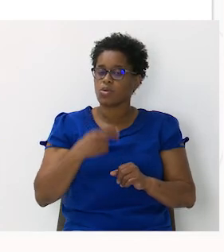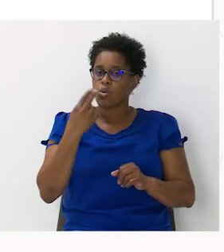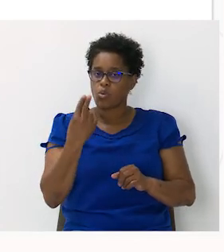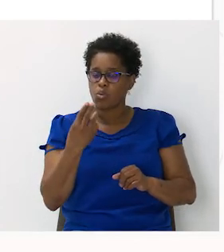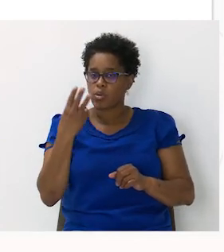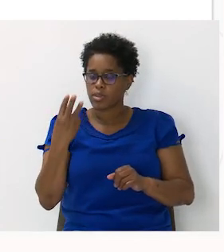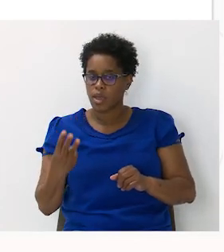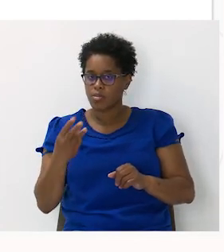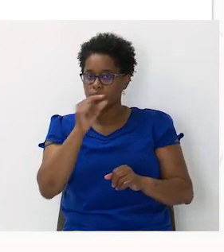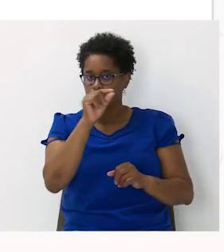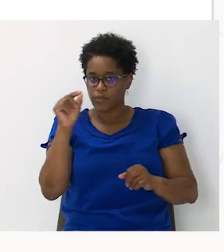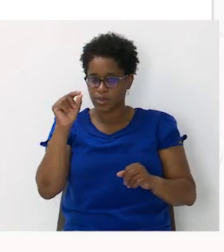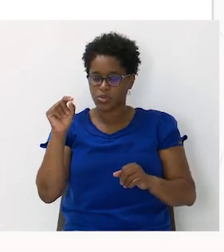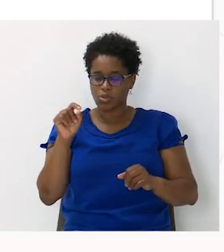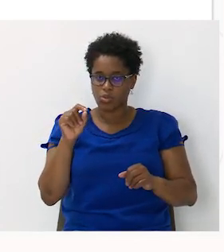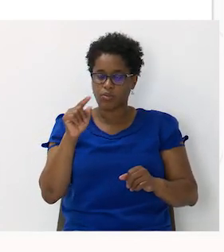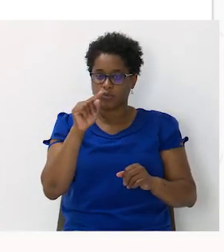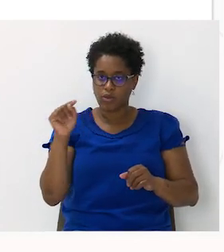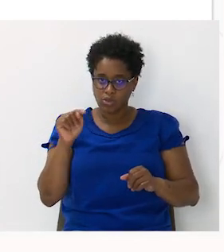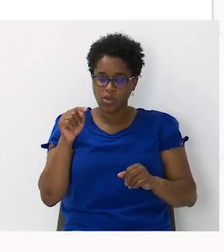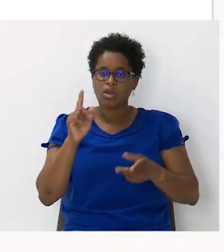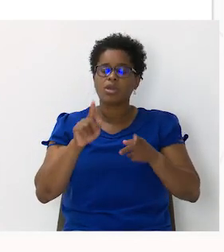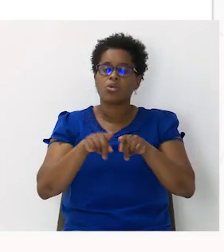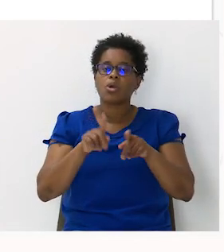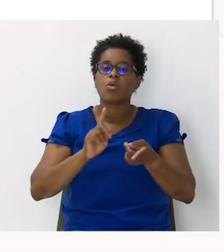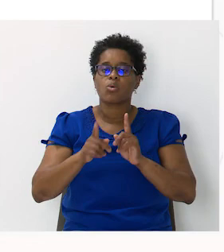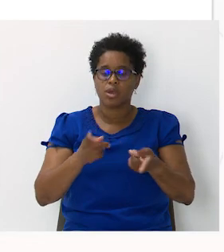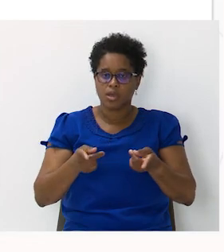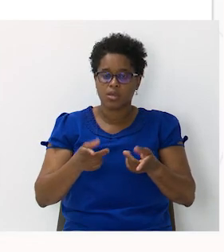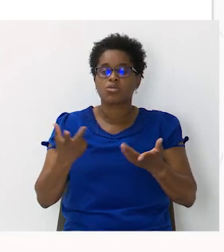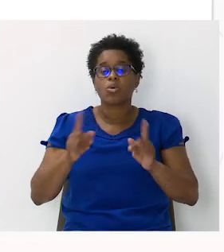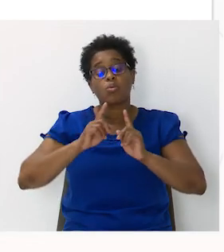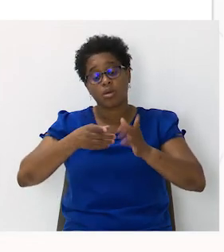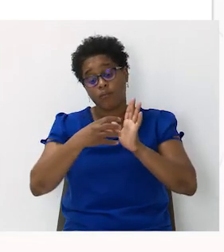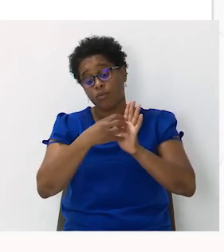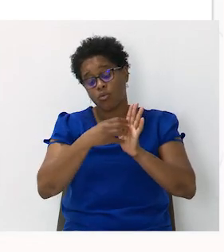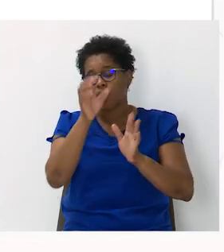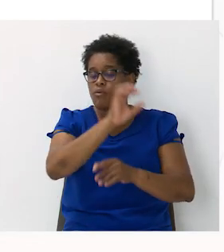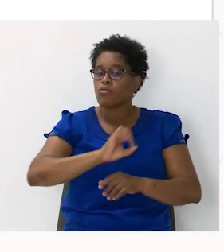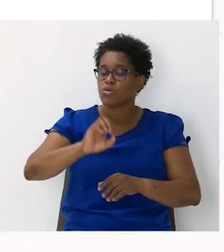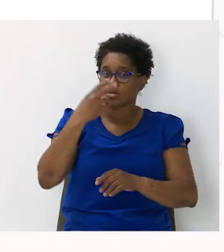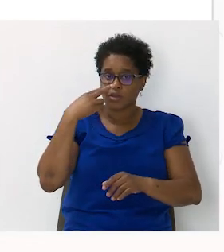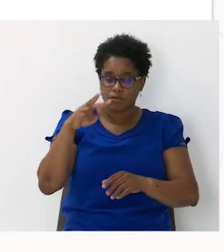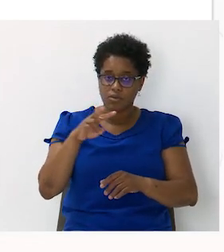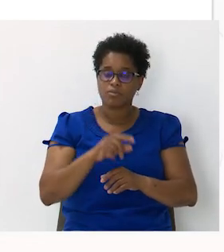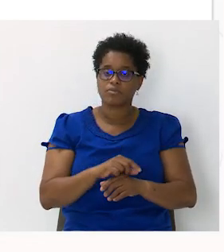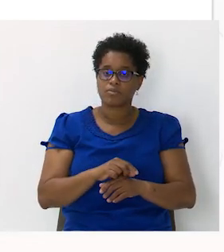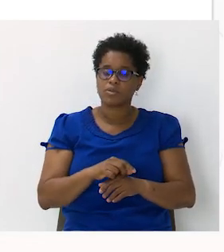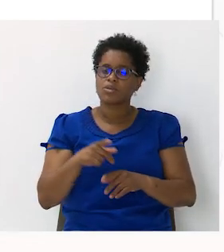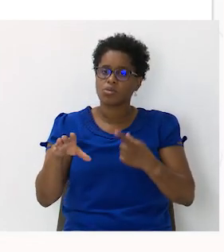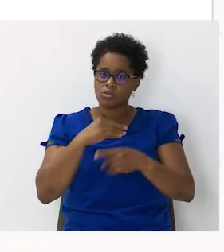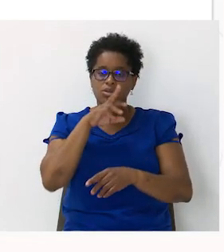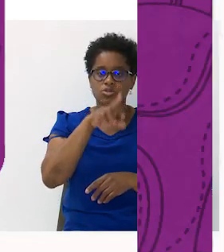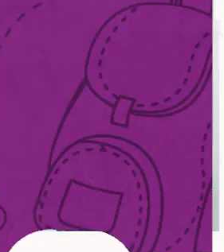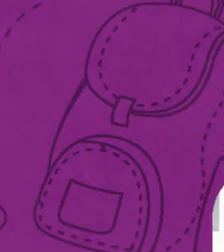UW, vetor UW, vai dar o quê? A partir da figura, vocês vão encontrar as